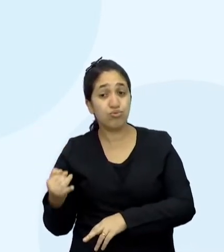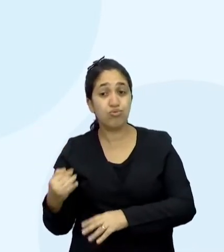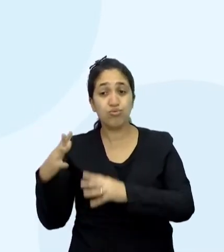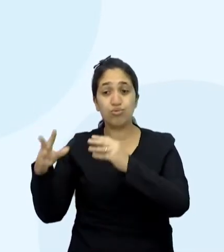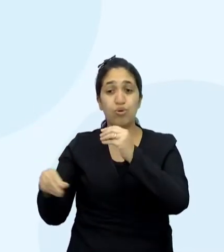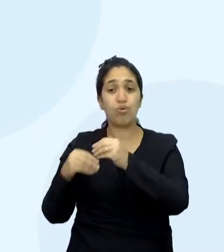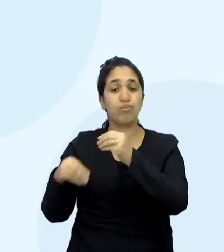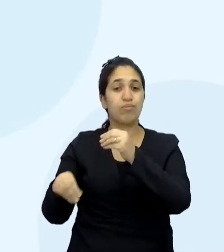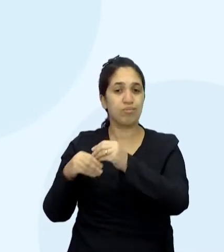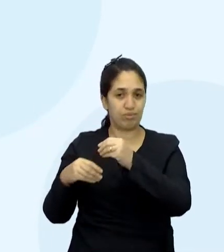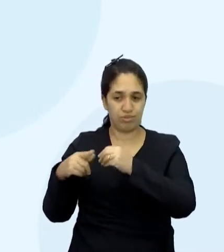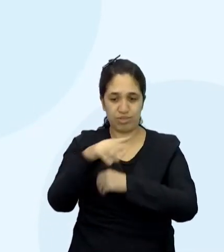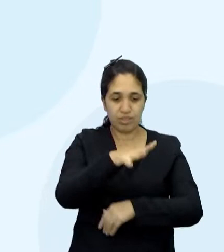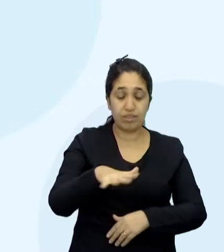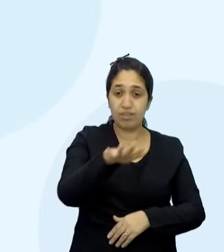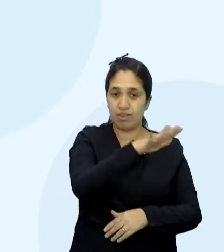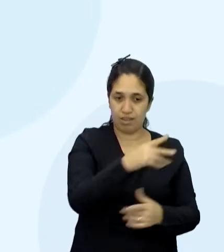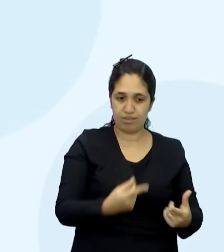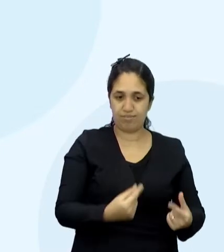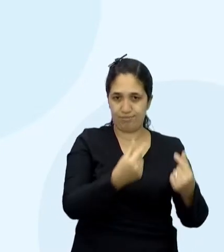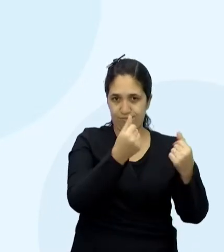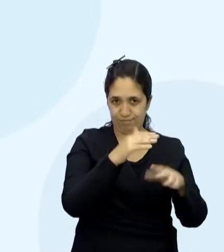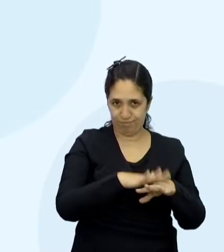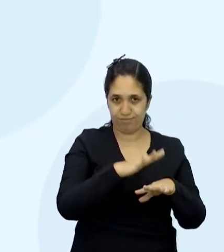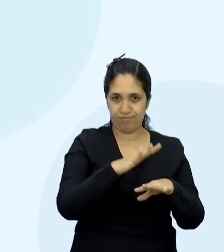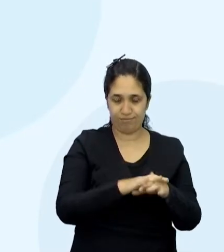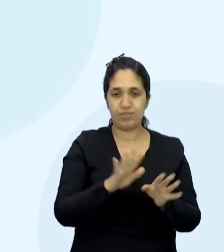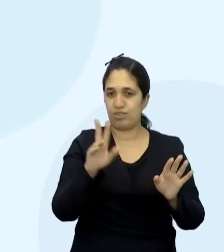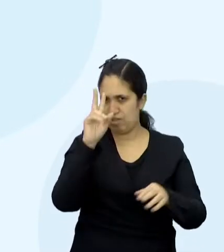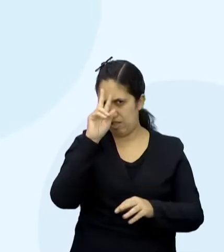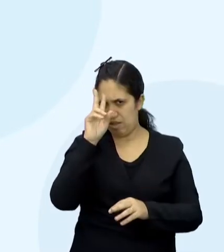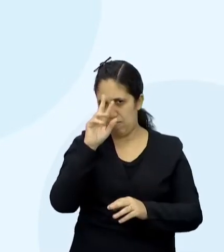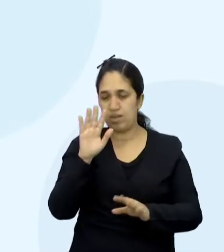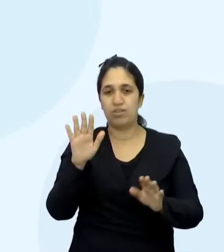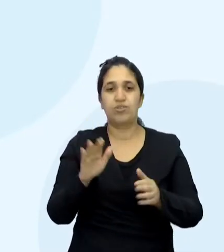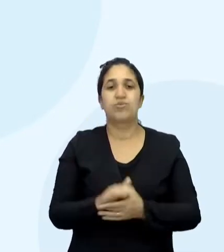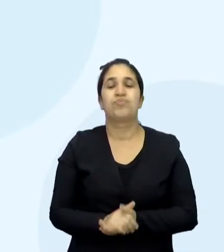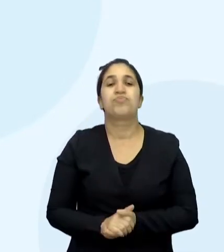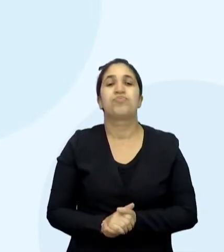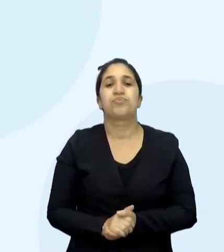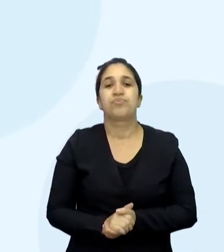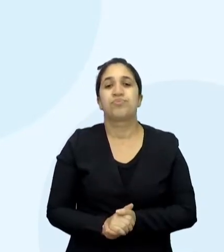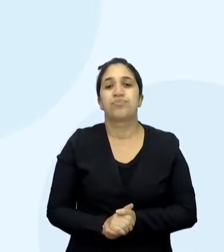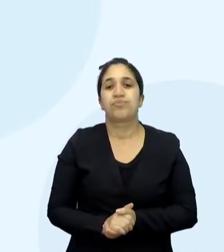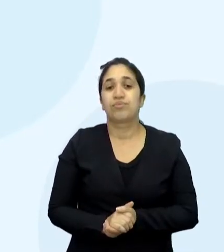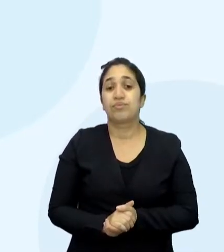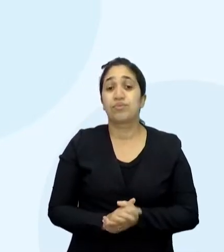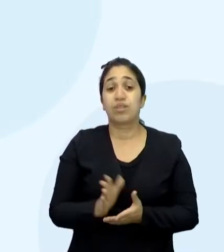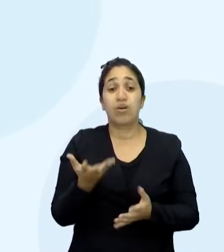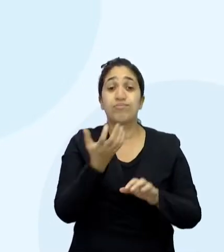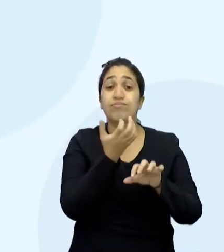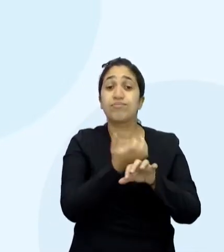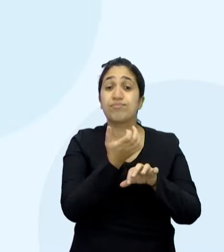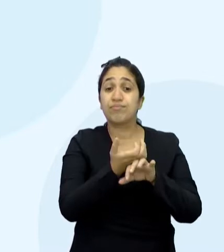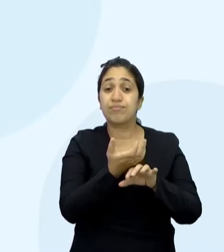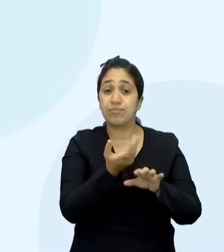lá na área das finanças, da matemática financeira. Lembrando que a gente está indo na unidade curricular,